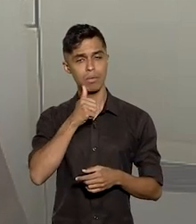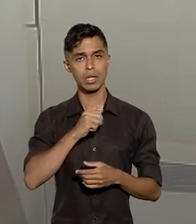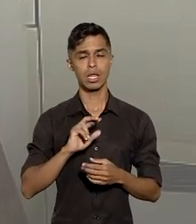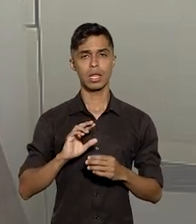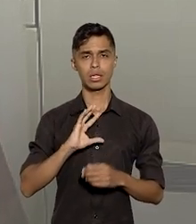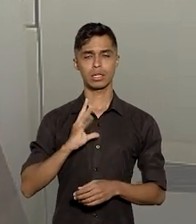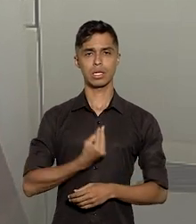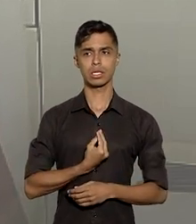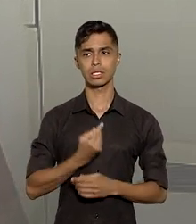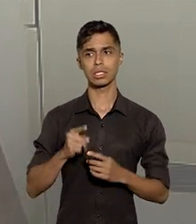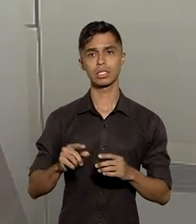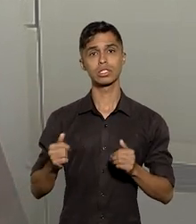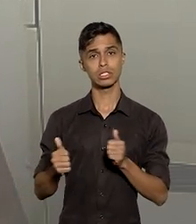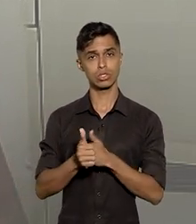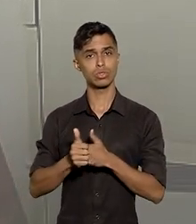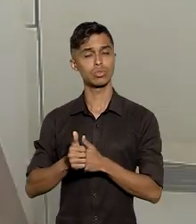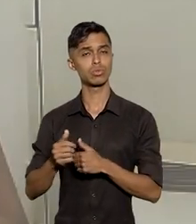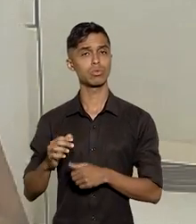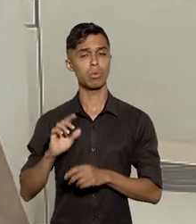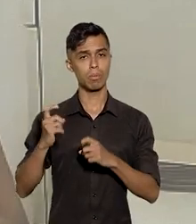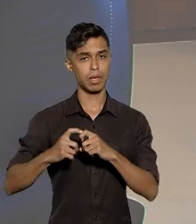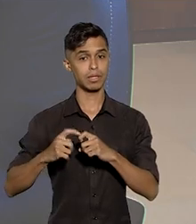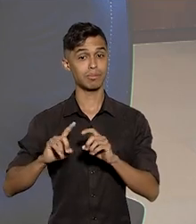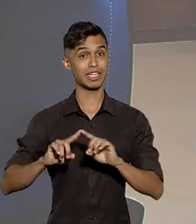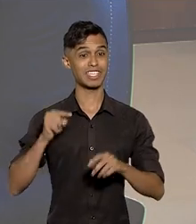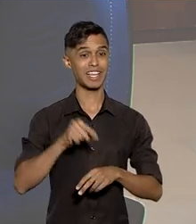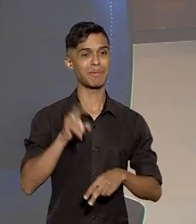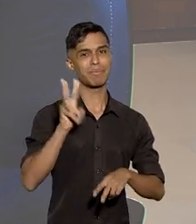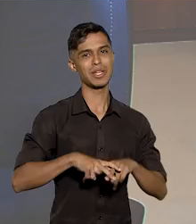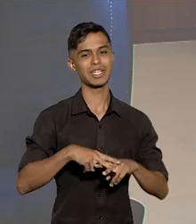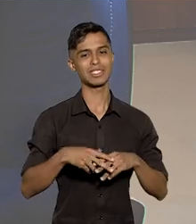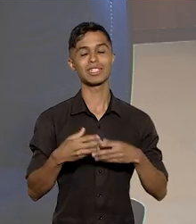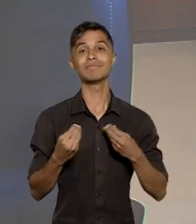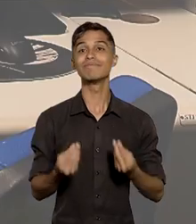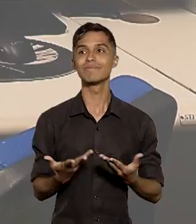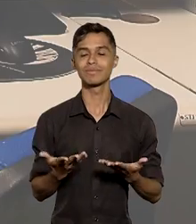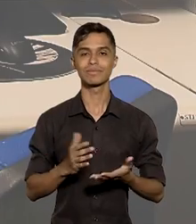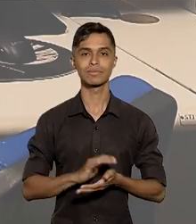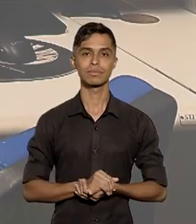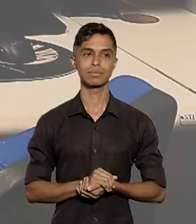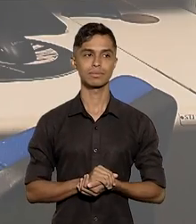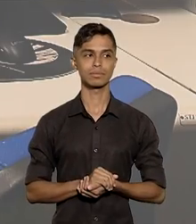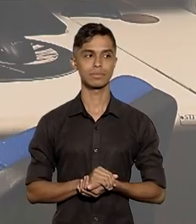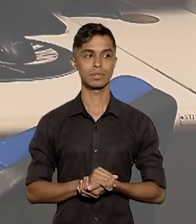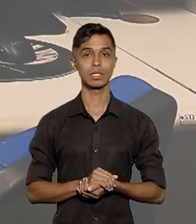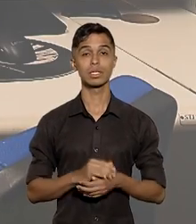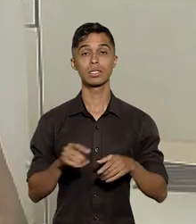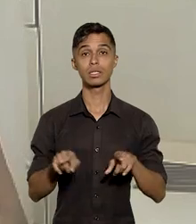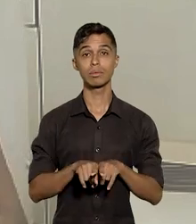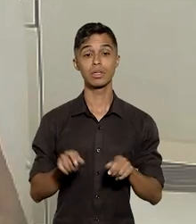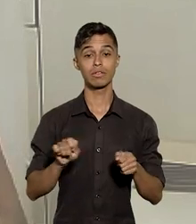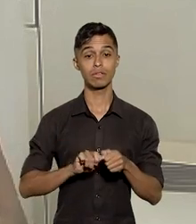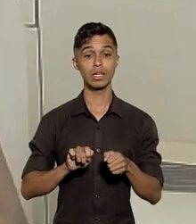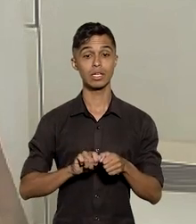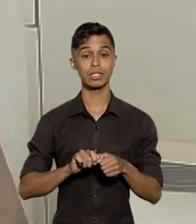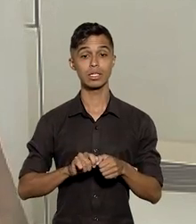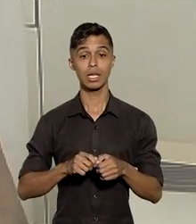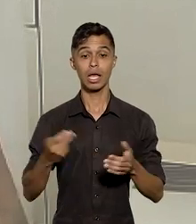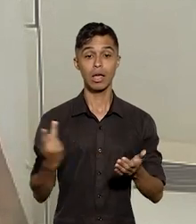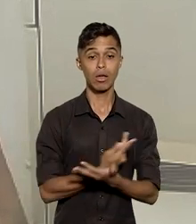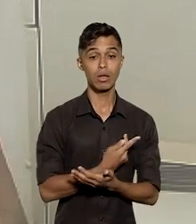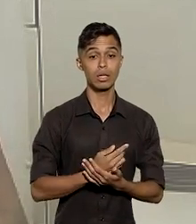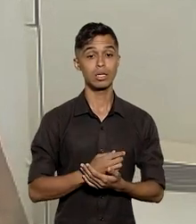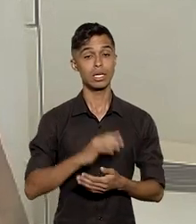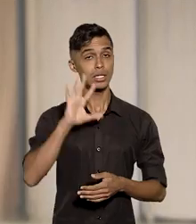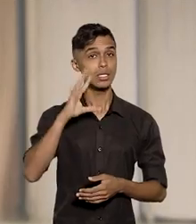depois que é presa, né? Também fazer cumprir, né, a resolução do